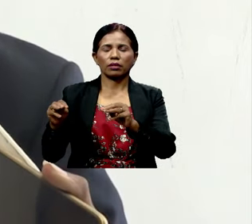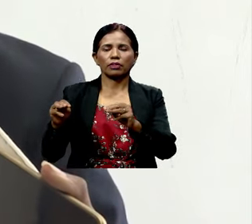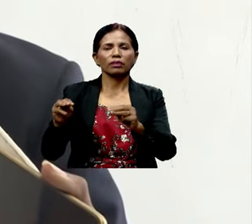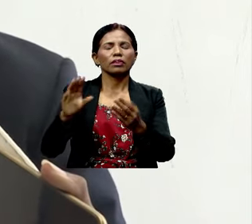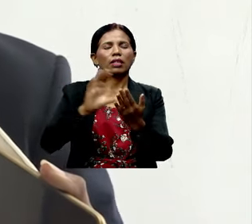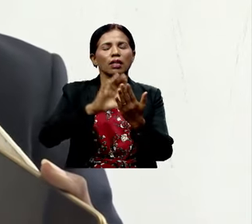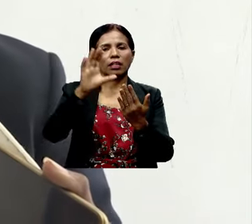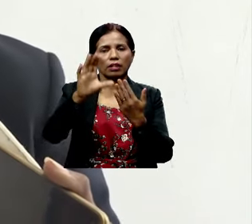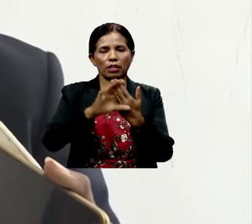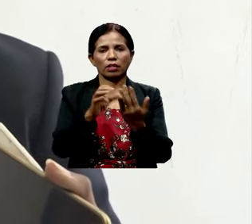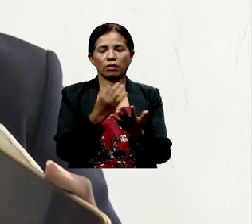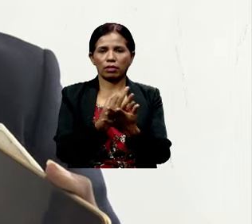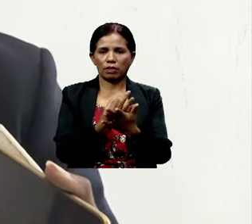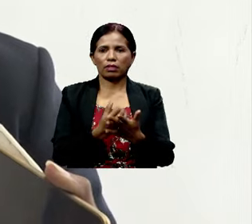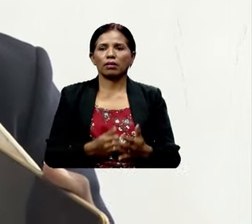orçamento.